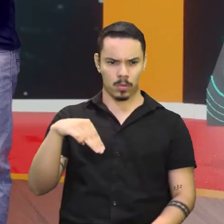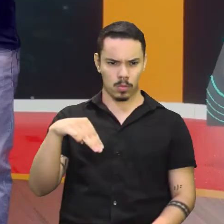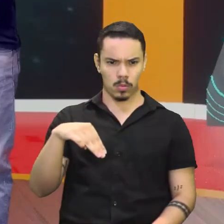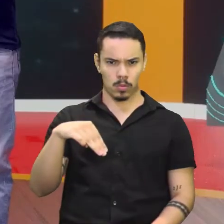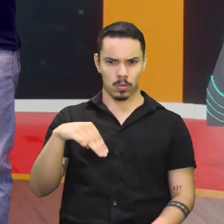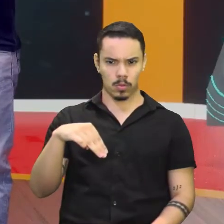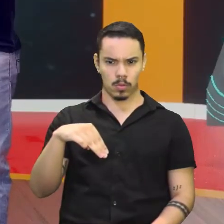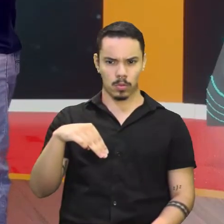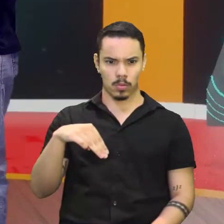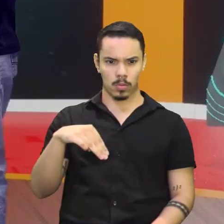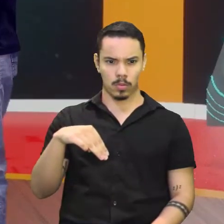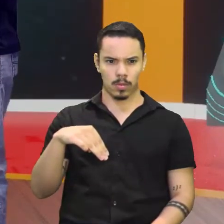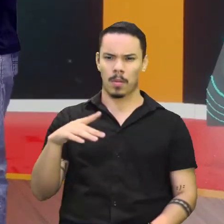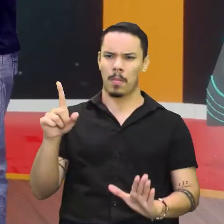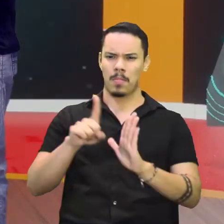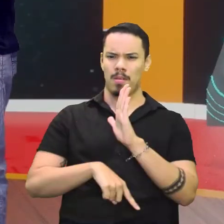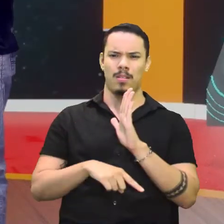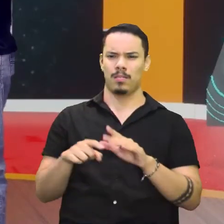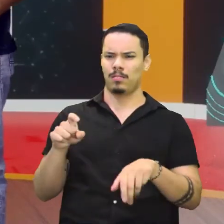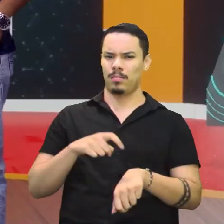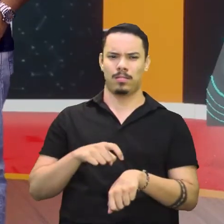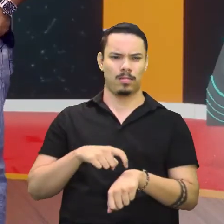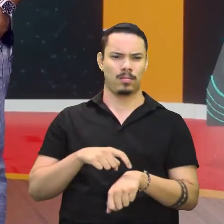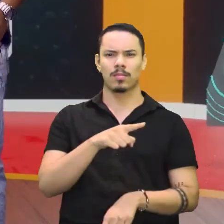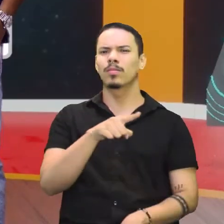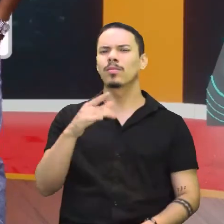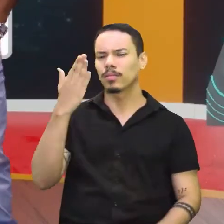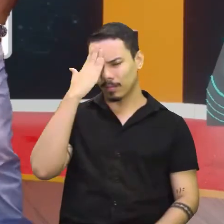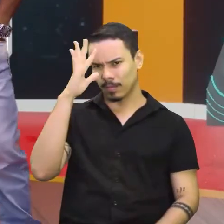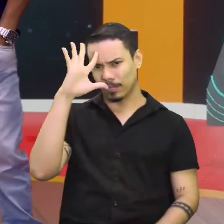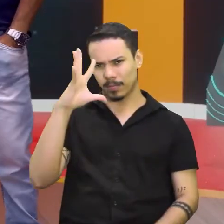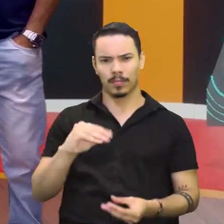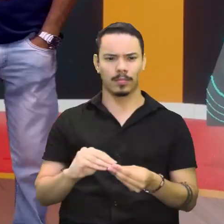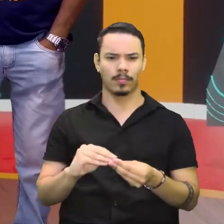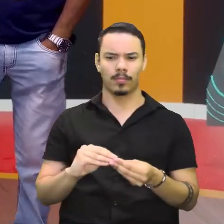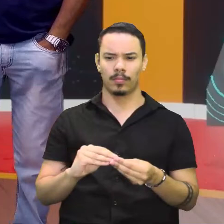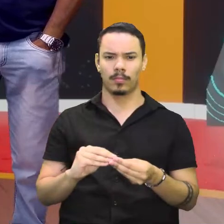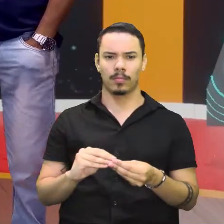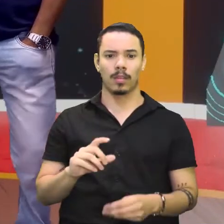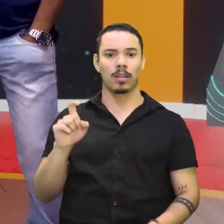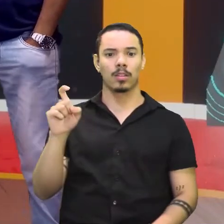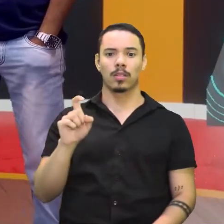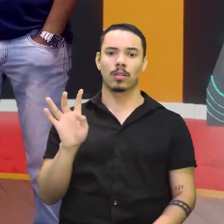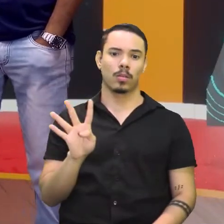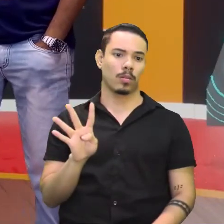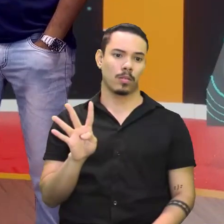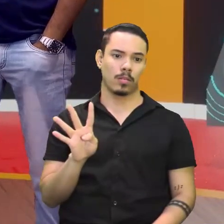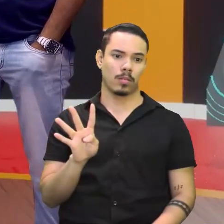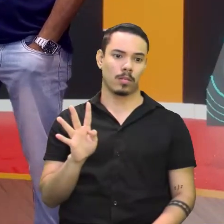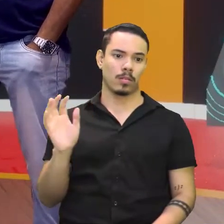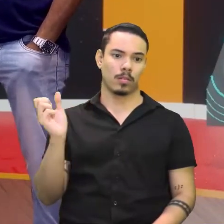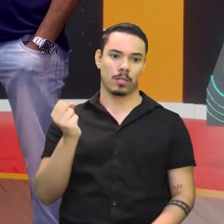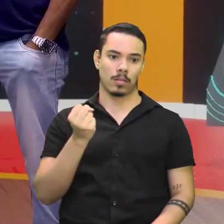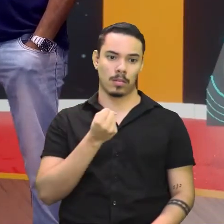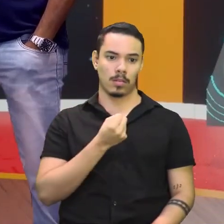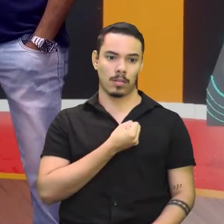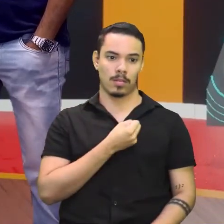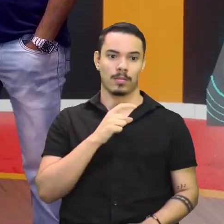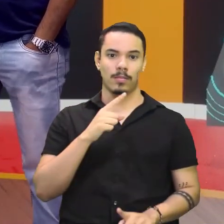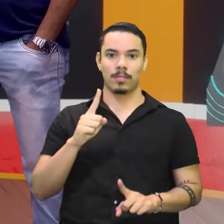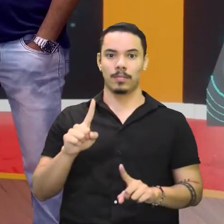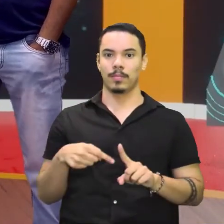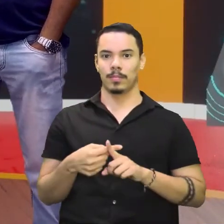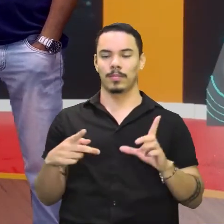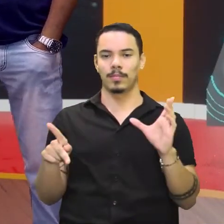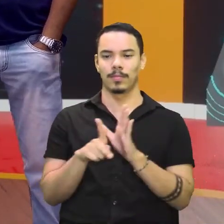minutinho. Não, menos, menos, né? Menos. Pelo raciocínio lógico já faz. O x é 4, valor numérico. Valor numérico é máquina de calcular,